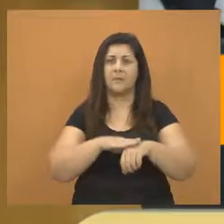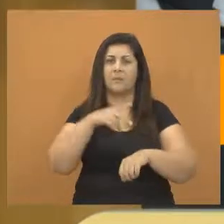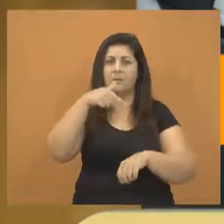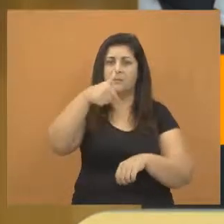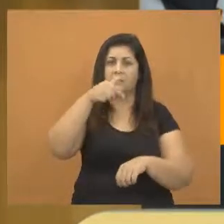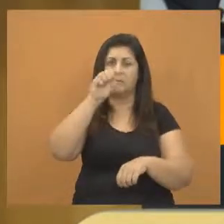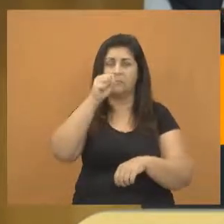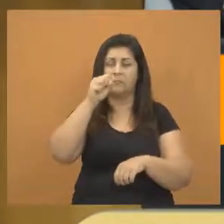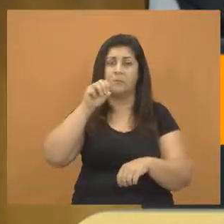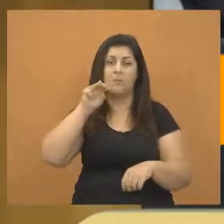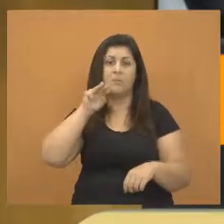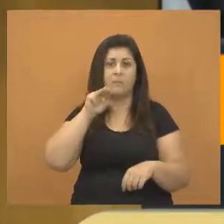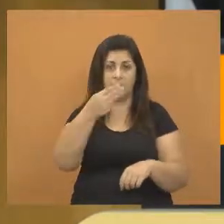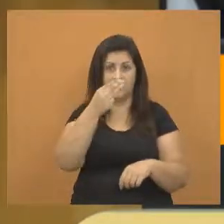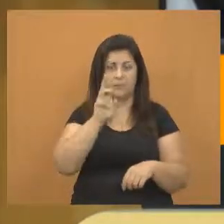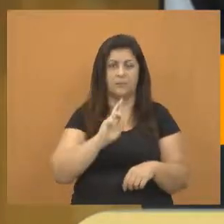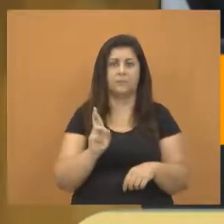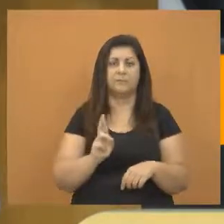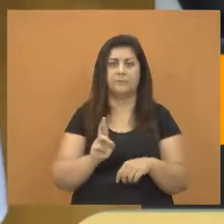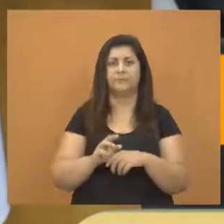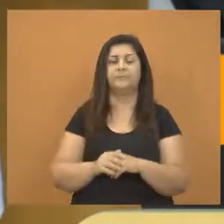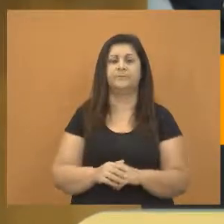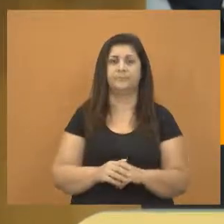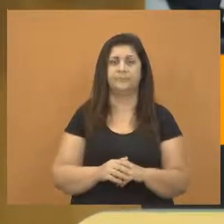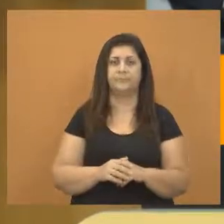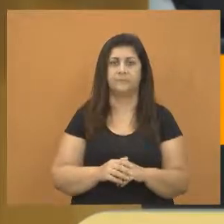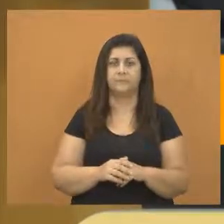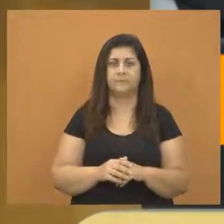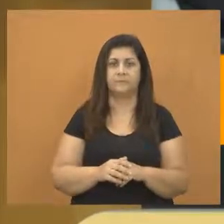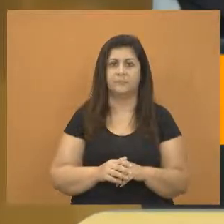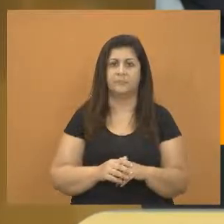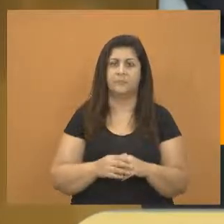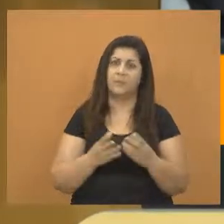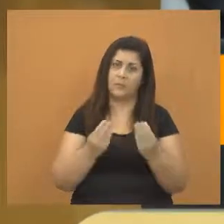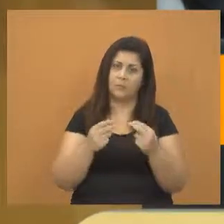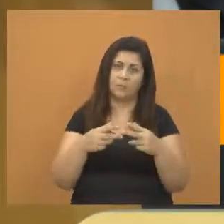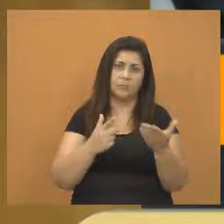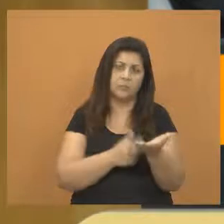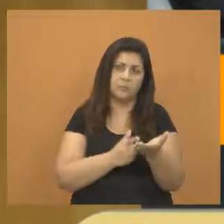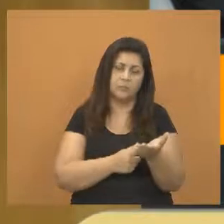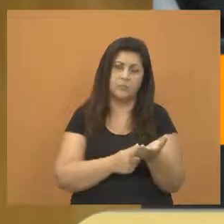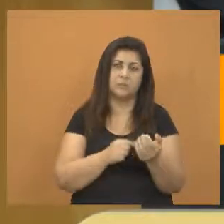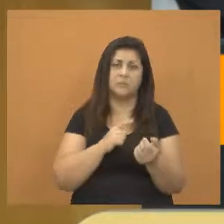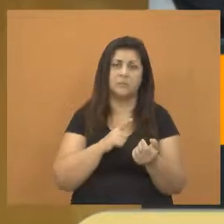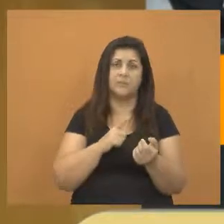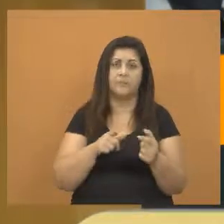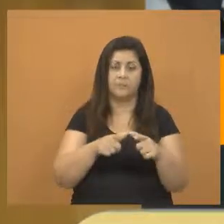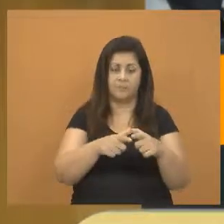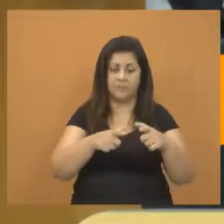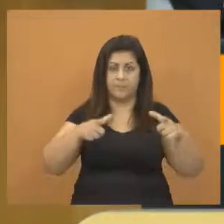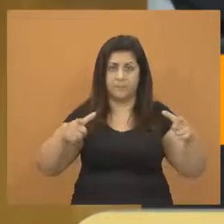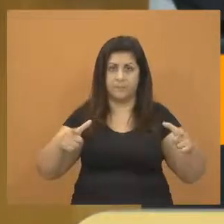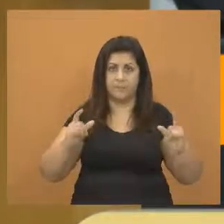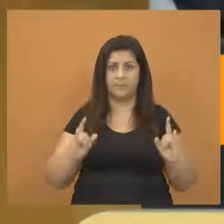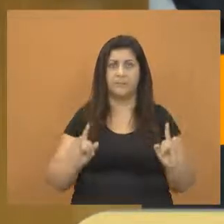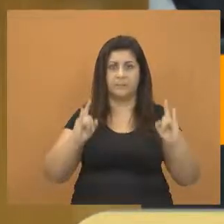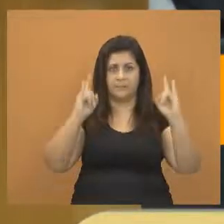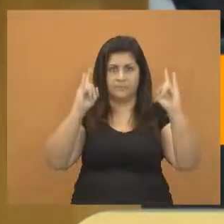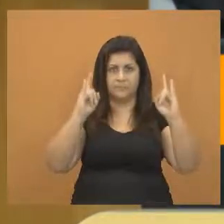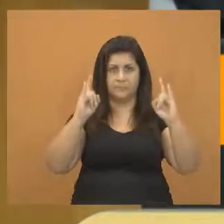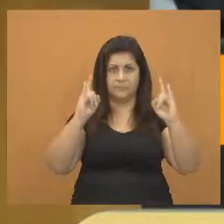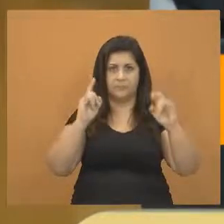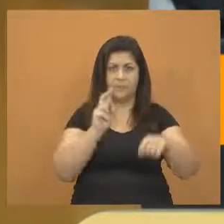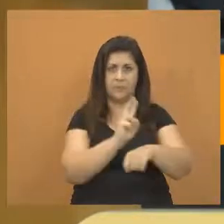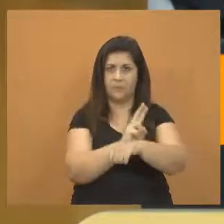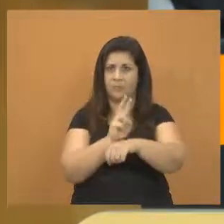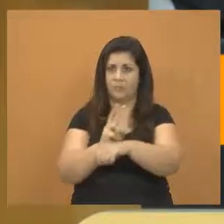milhões de reais. Dentre os projetos estão aumento dos espaços e prédios públicos protegidos